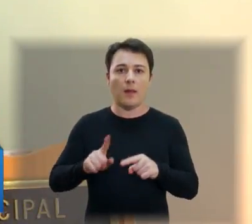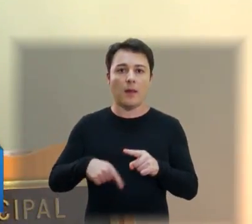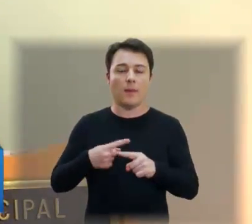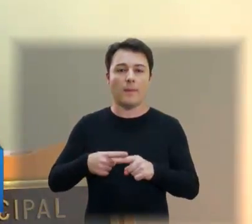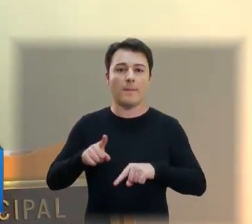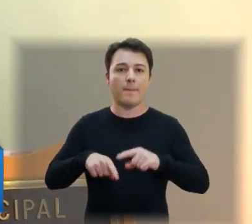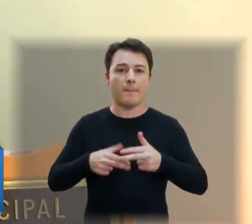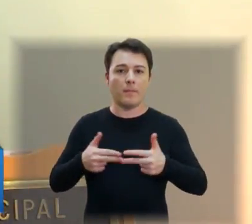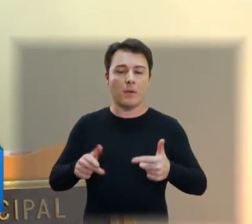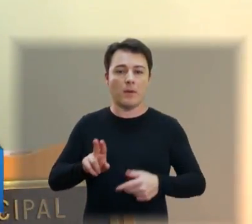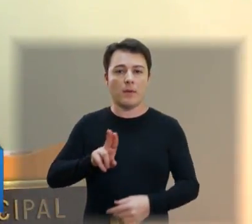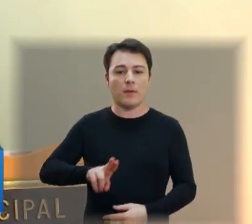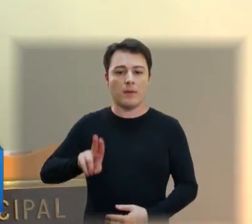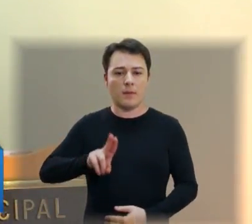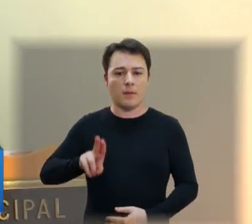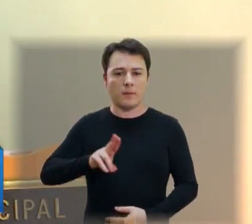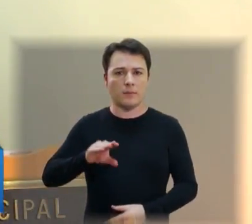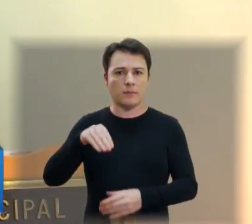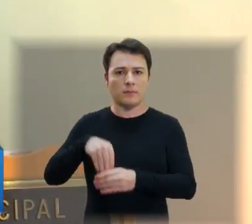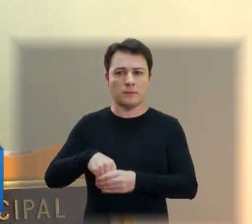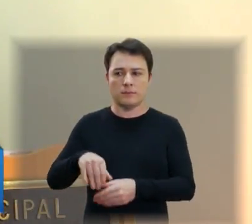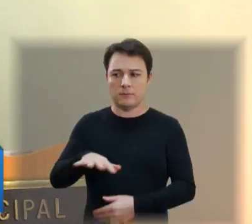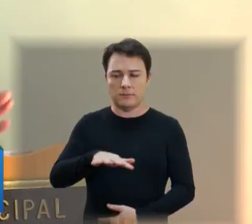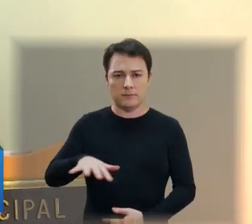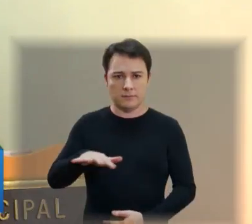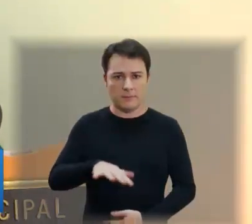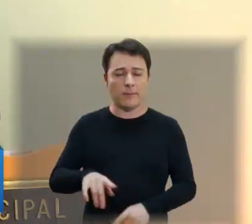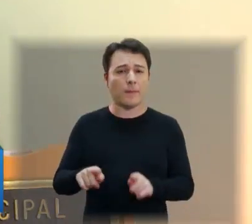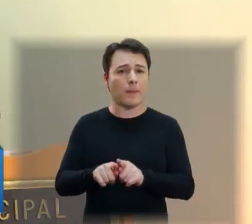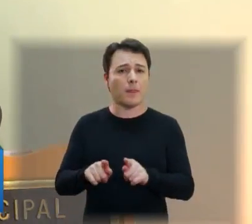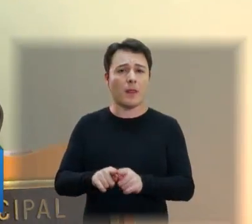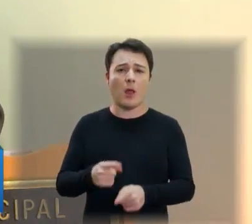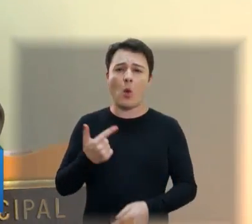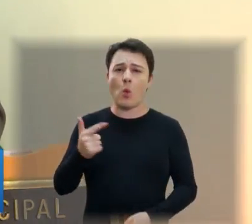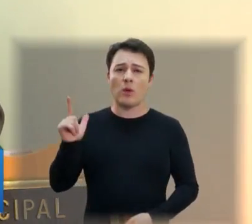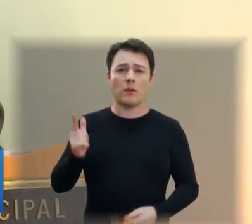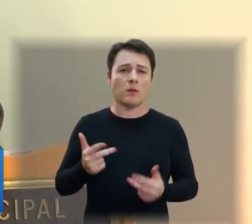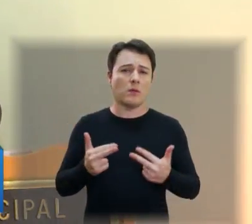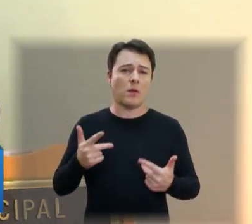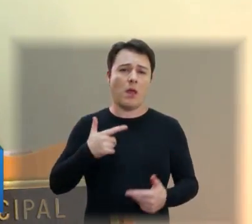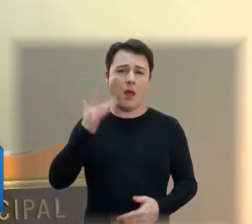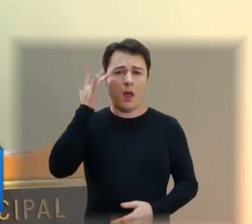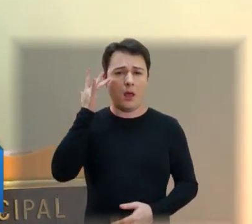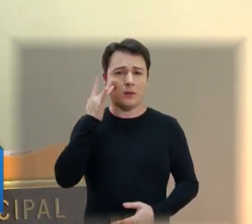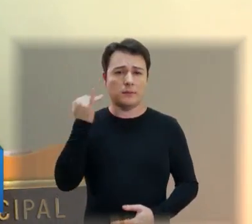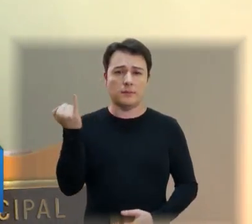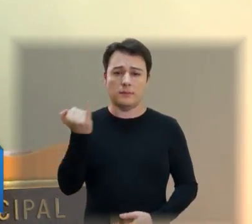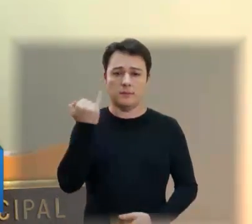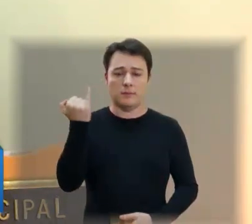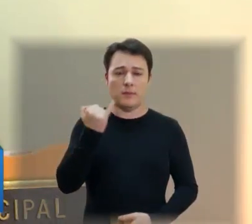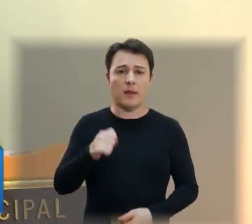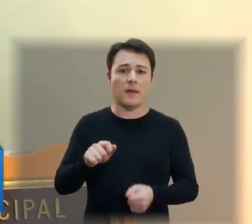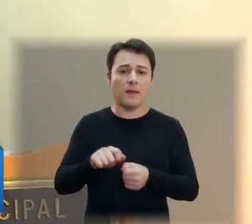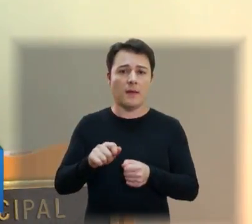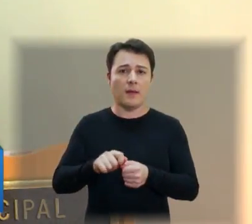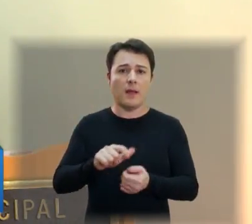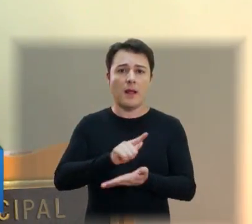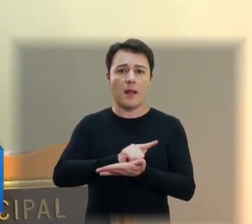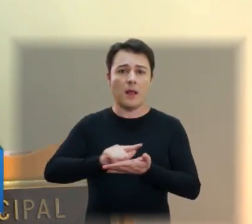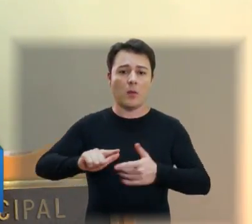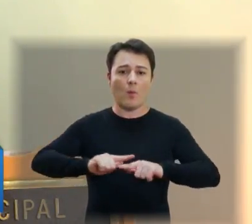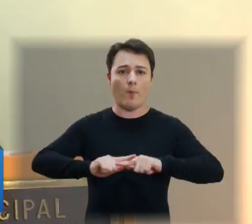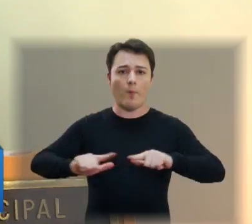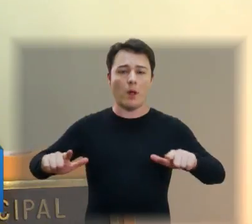material de consumo e geração de frequentadores do evento. E uma outra coisa que eu acho essencial, realização de limpeza e